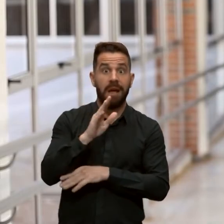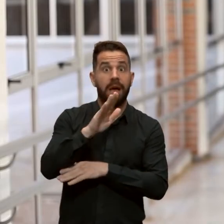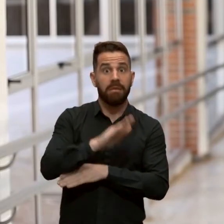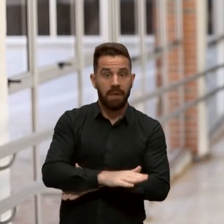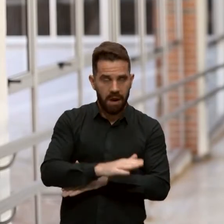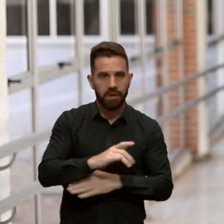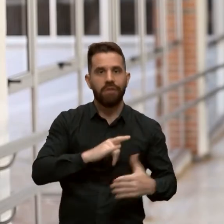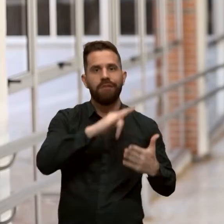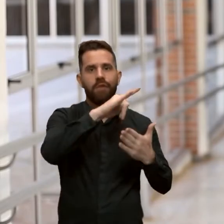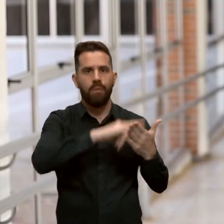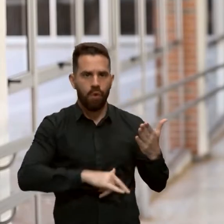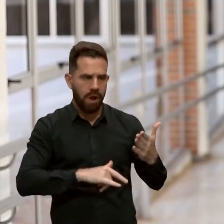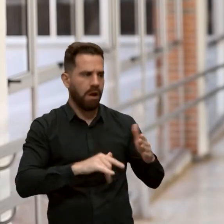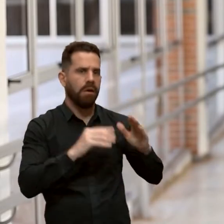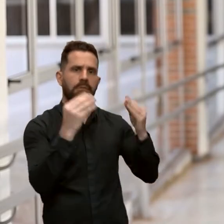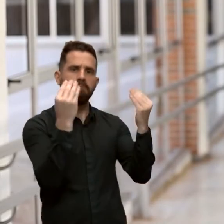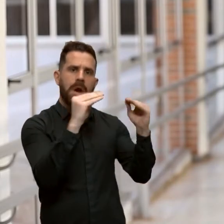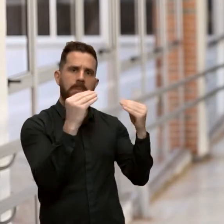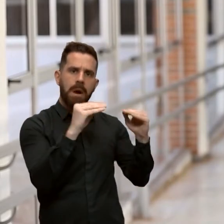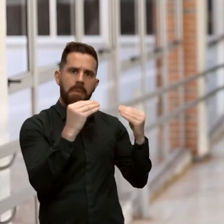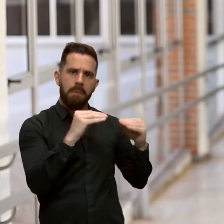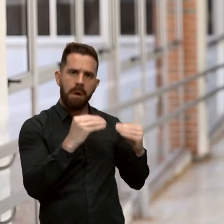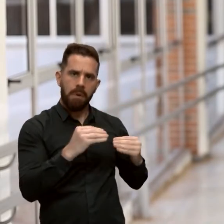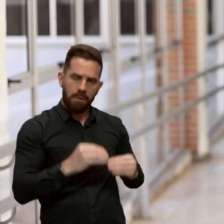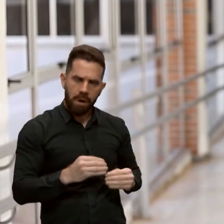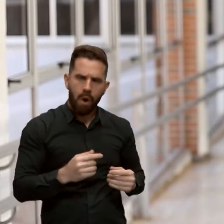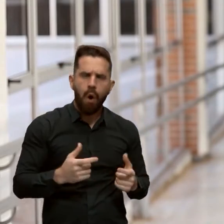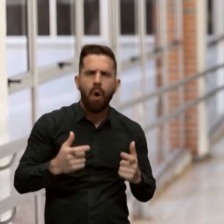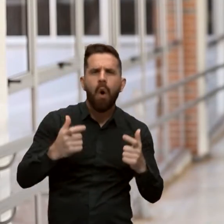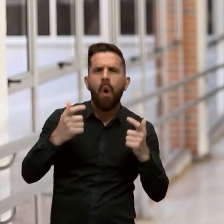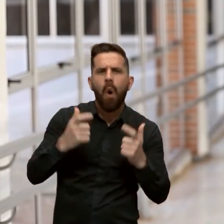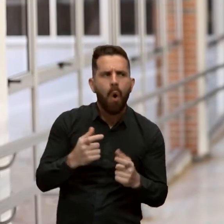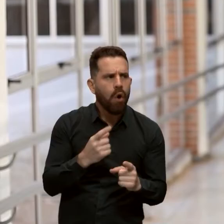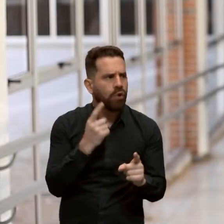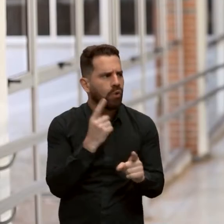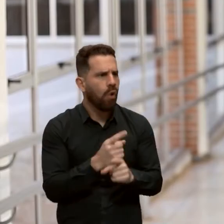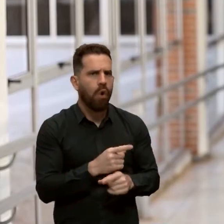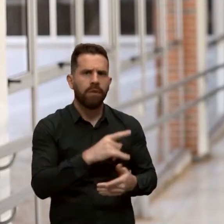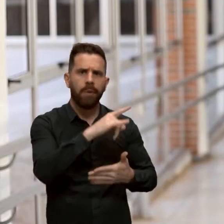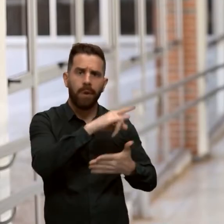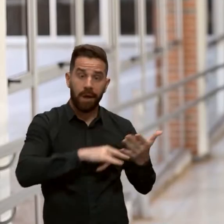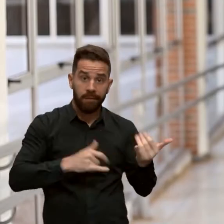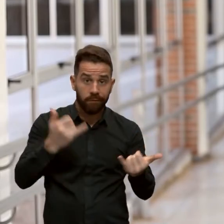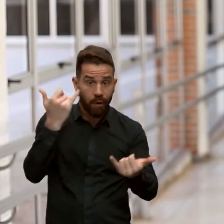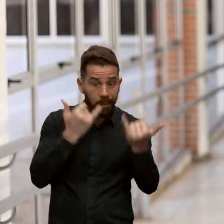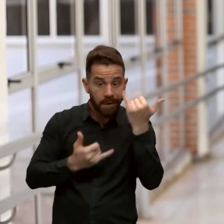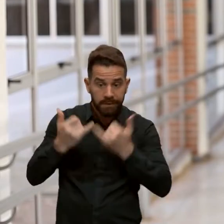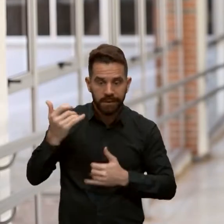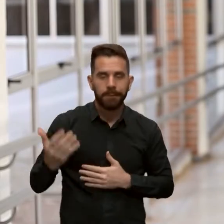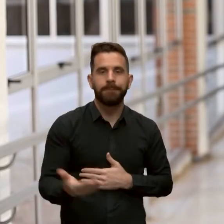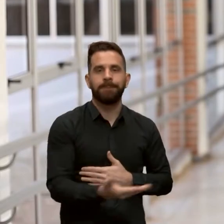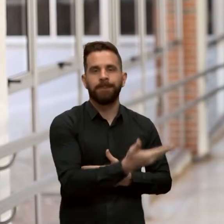formulário eletrônico. Para encontrar esse formulário e mais informações, acesse